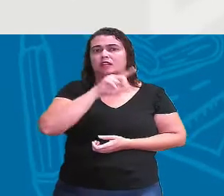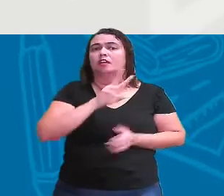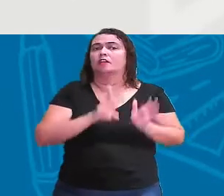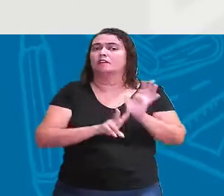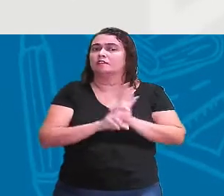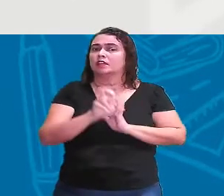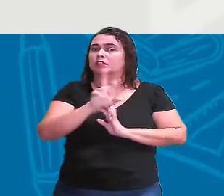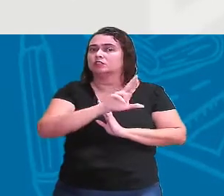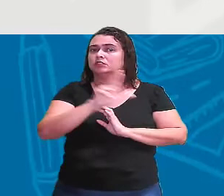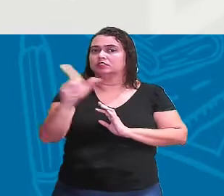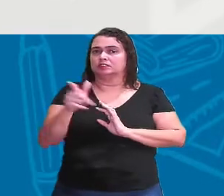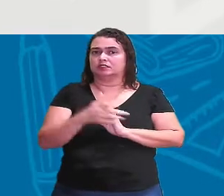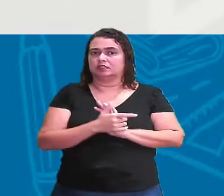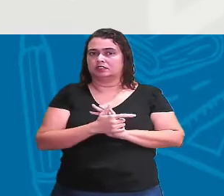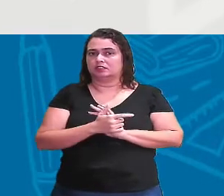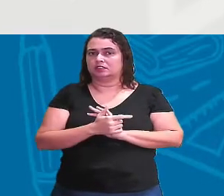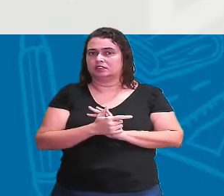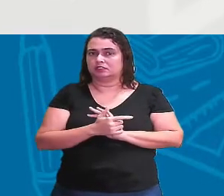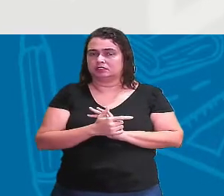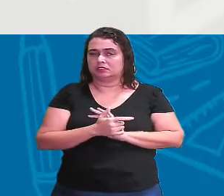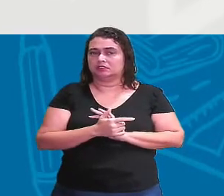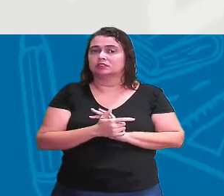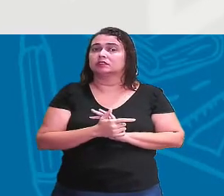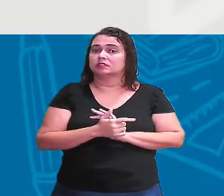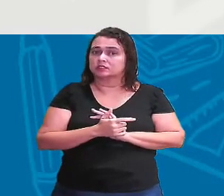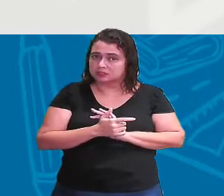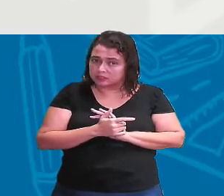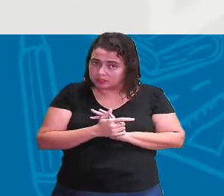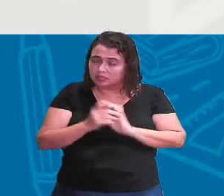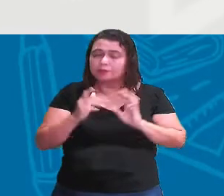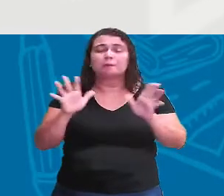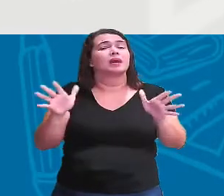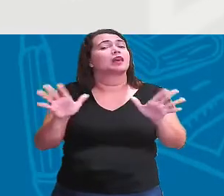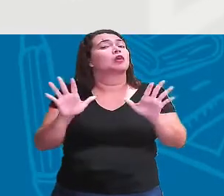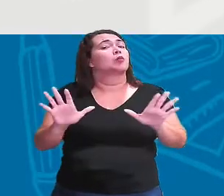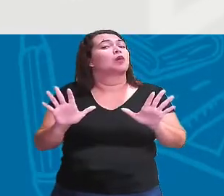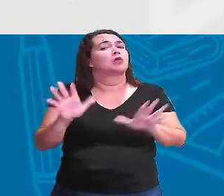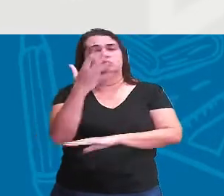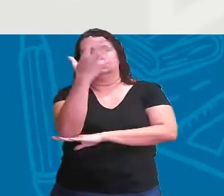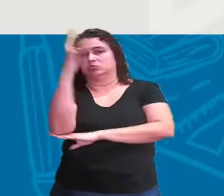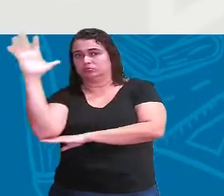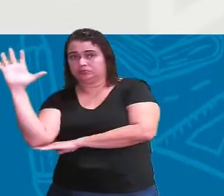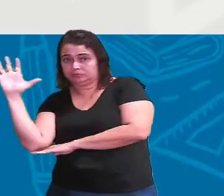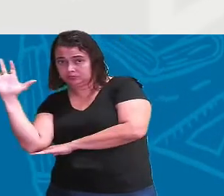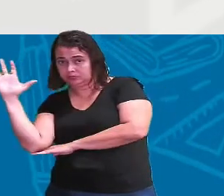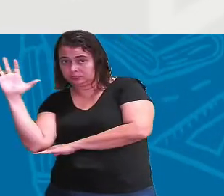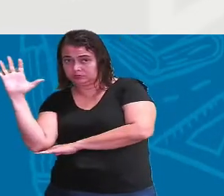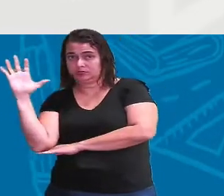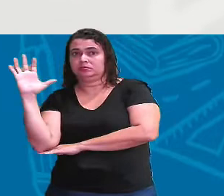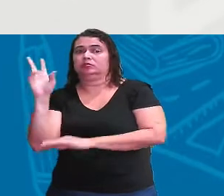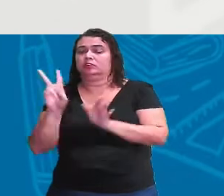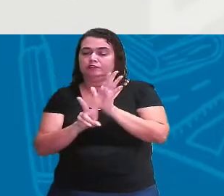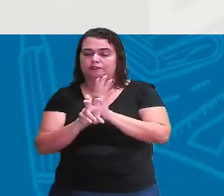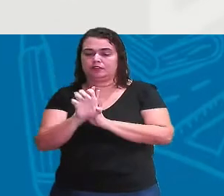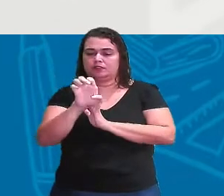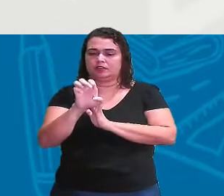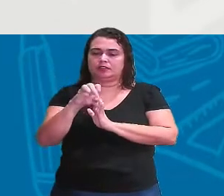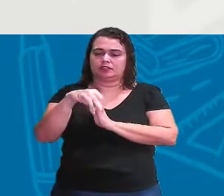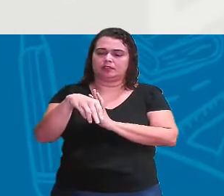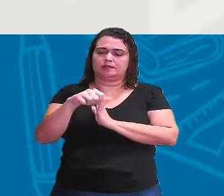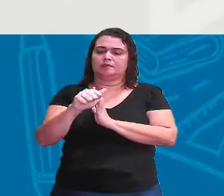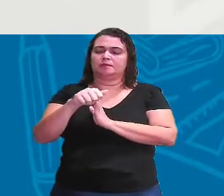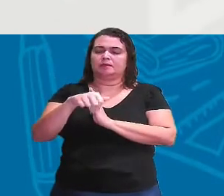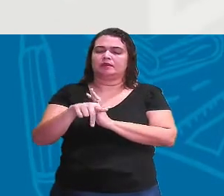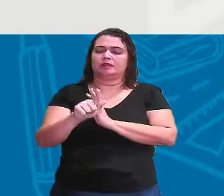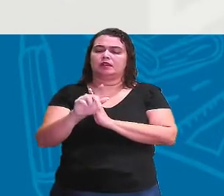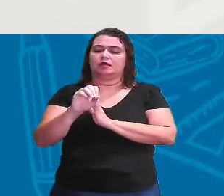estou pensando em que febre amarela? Febre amarela silvestre. Se eu pensar numa febre amarela urbana, aí na mesma hora